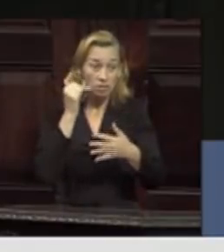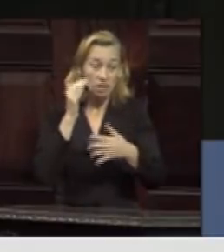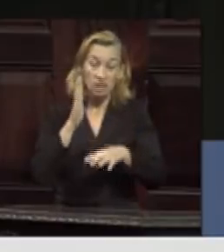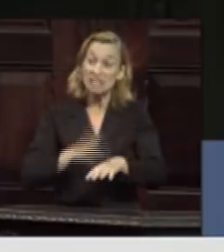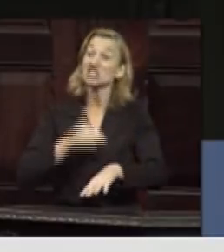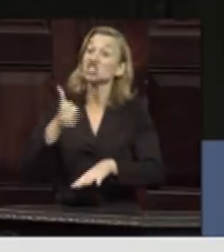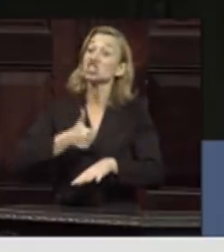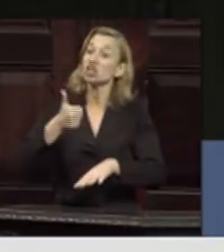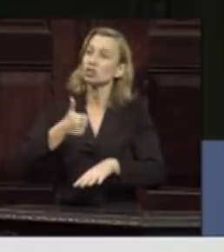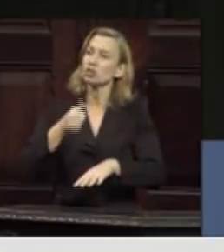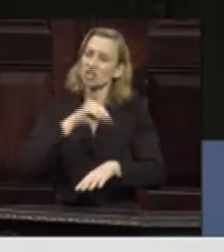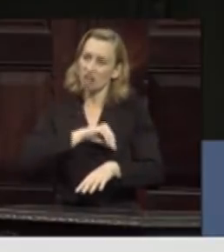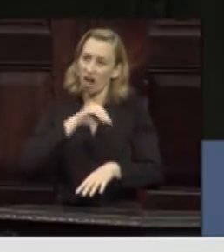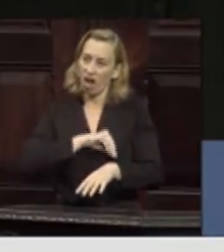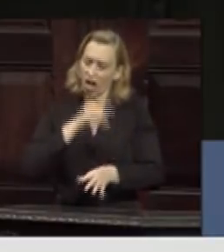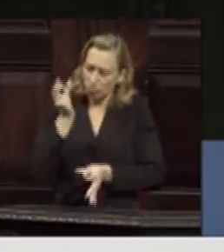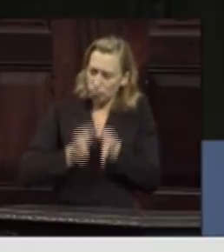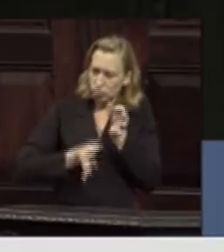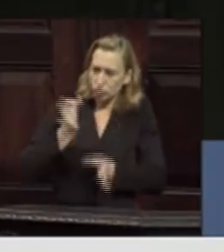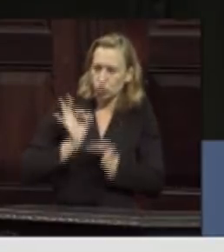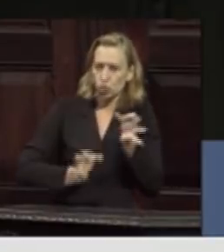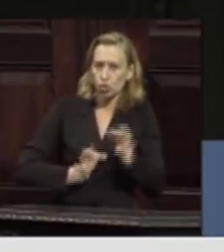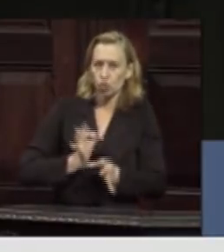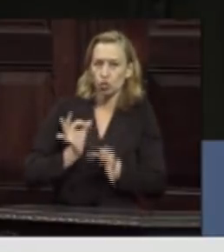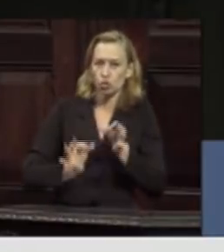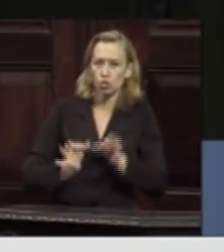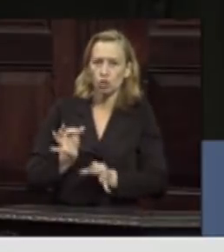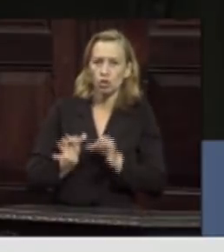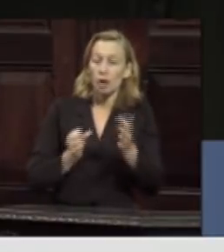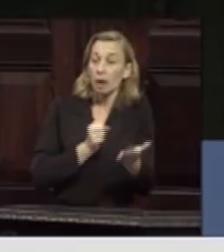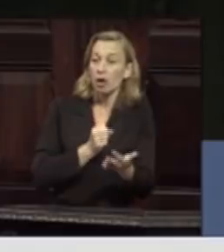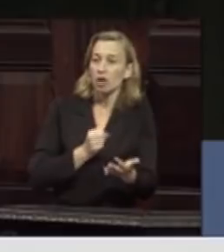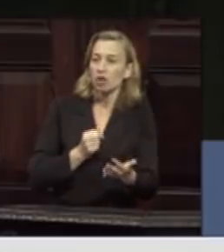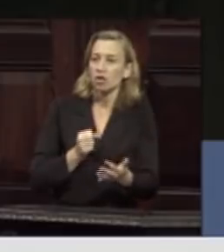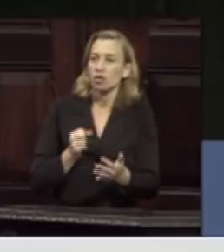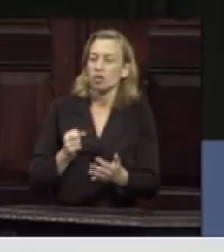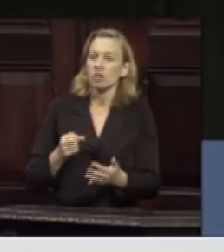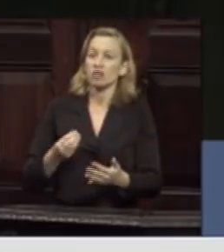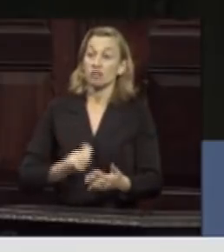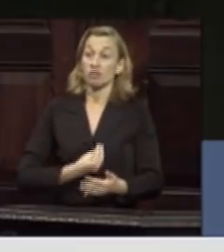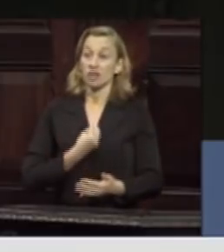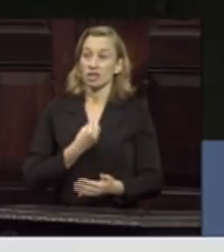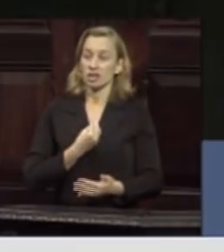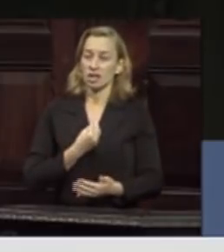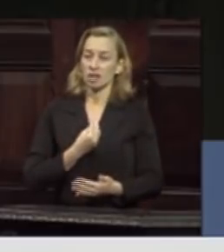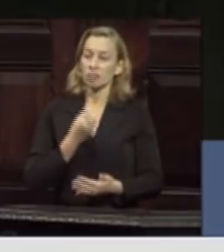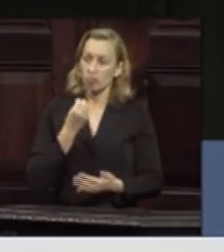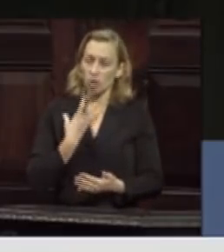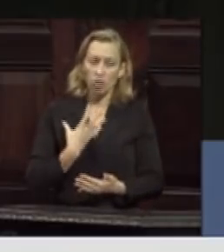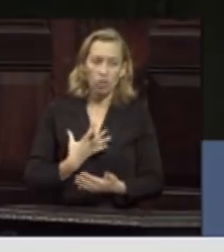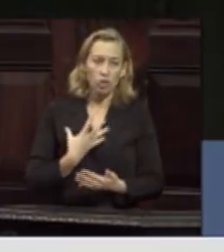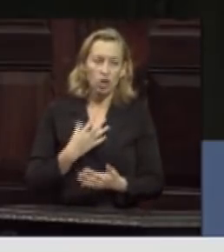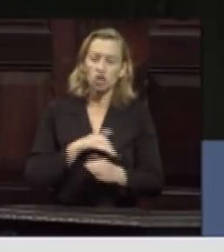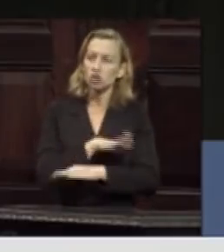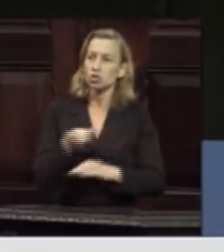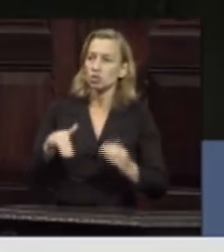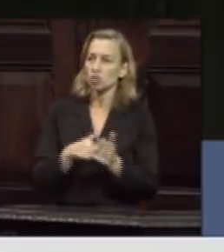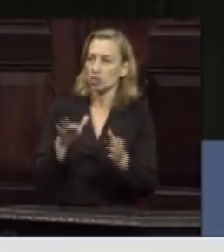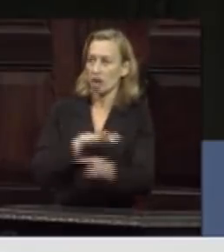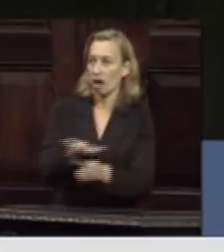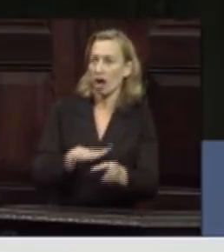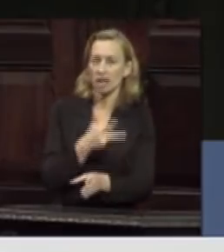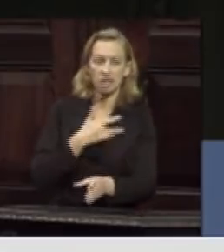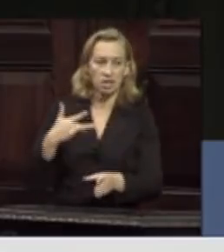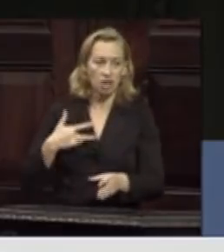dignidade, salário justo, estabilidade, qualidade, todas as questões que todas as categorias